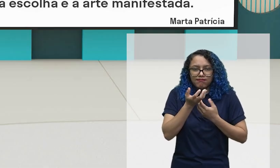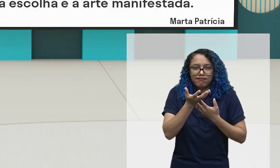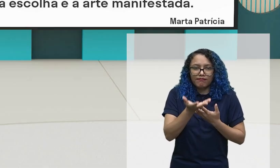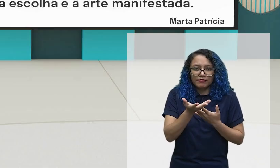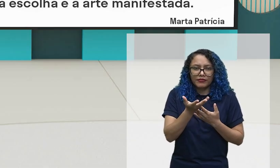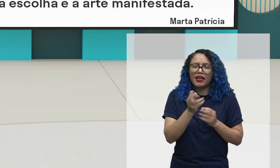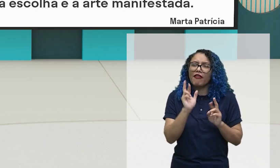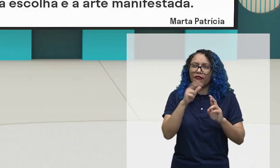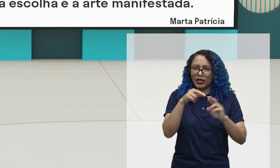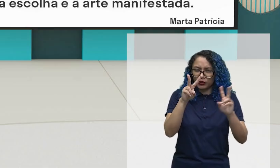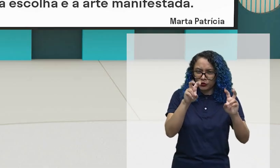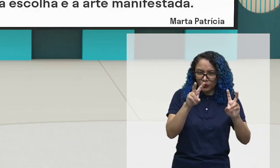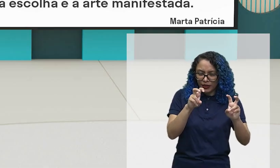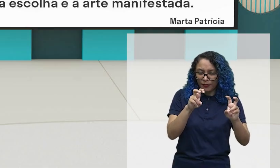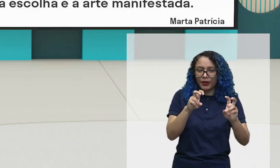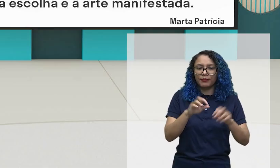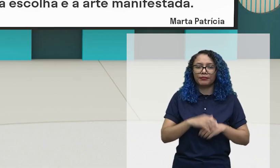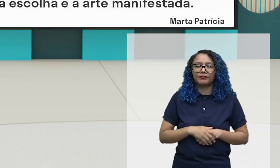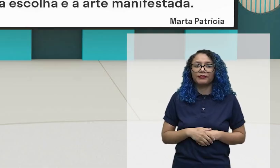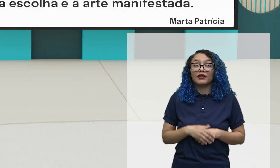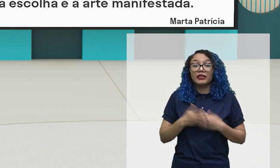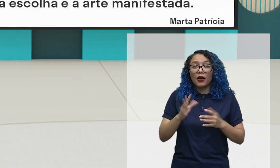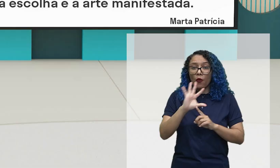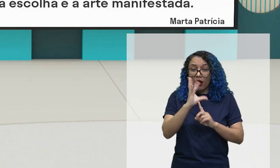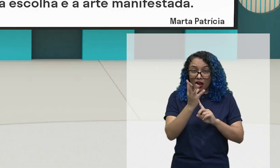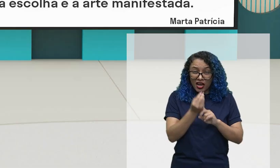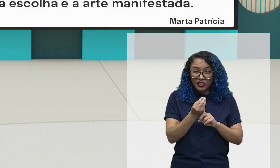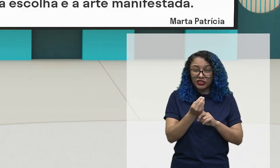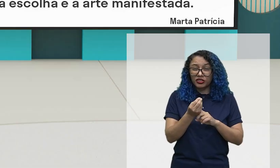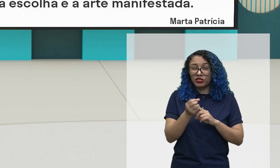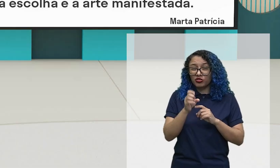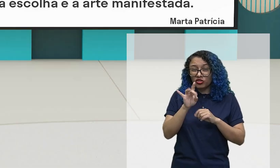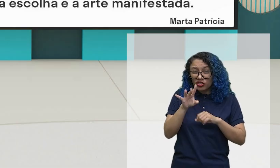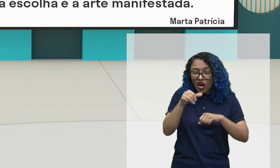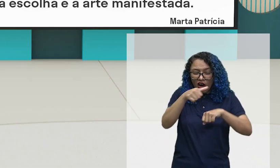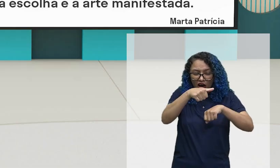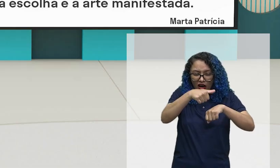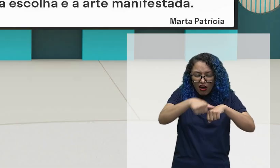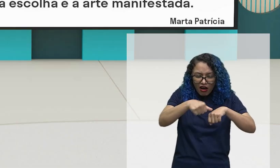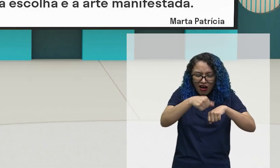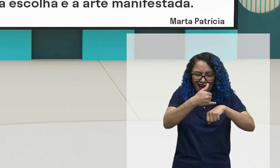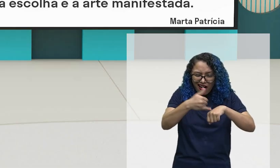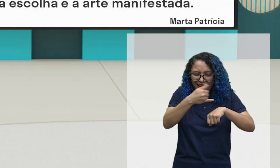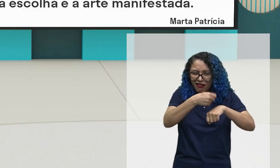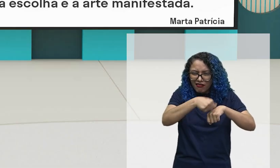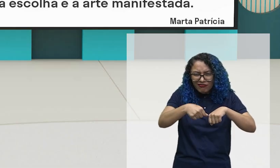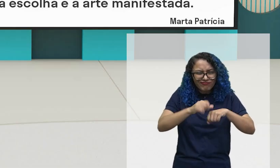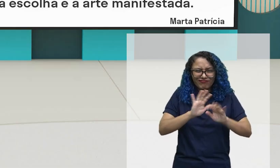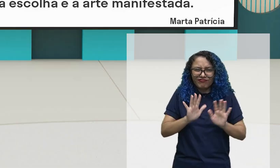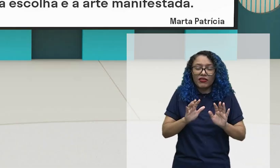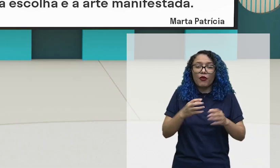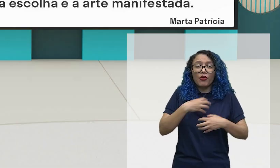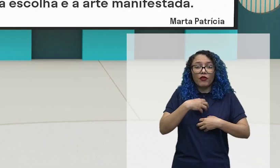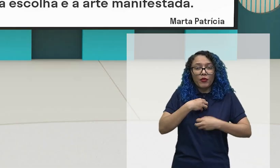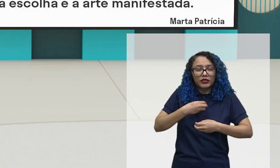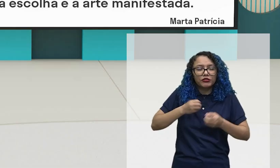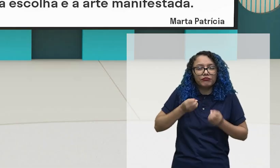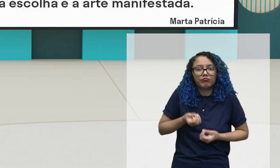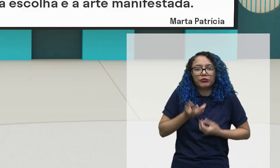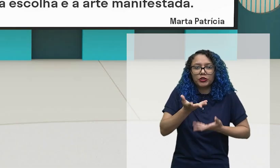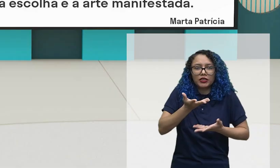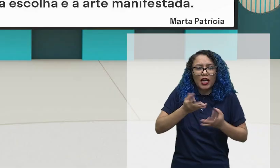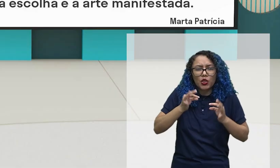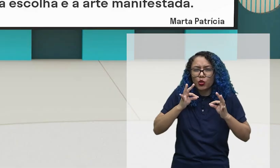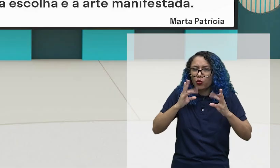mais poético quando a gente traz desse assunto. E assim, a arte não é só um remendo, é uma forma